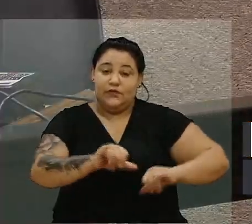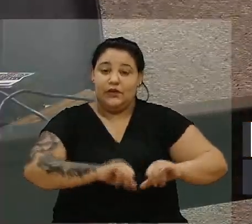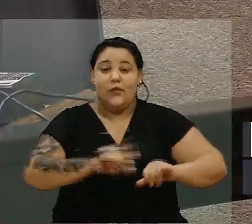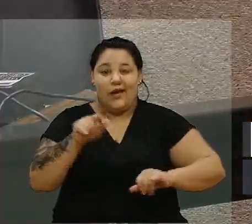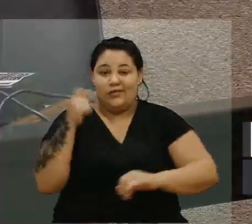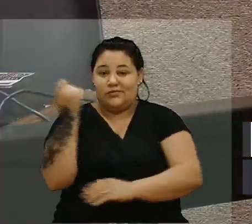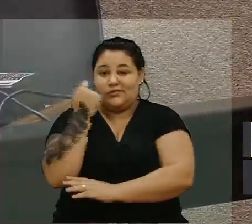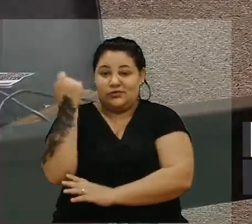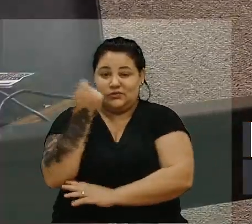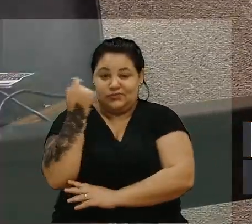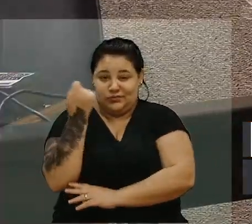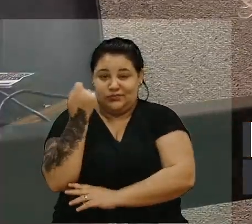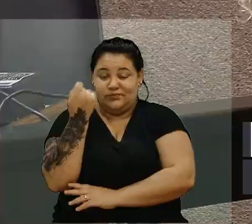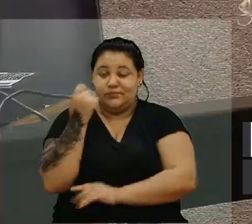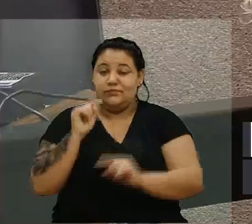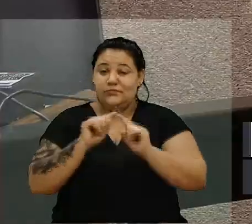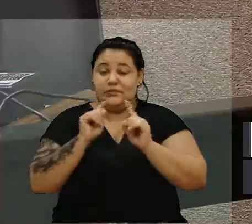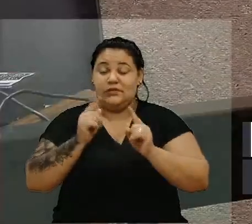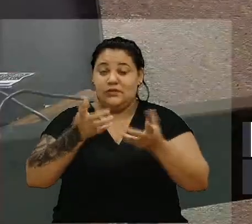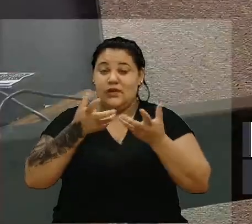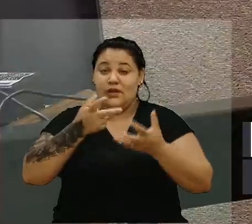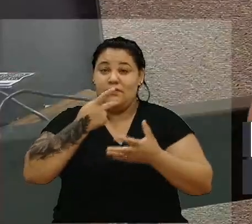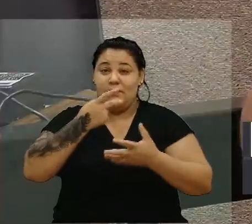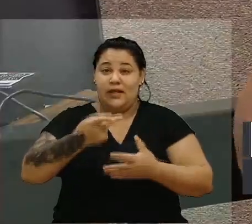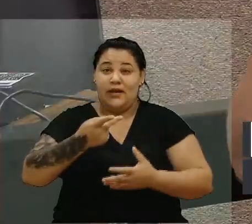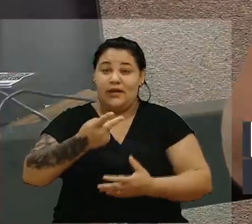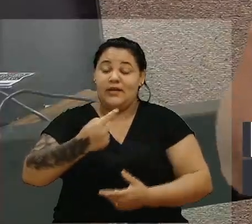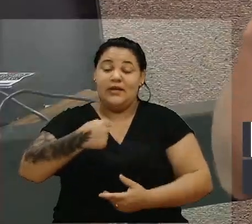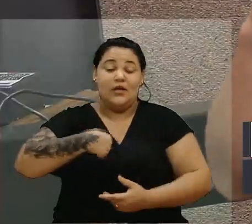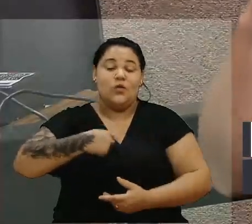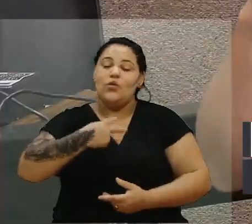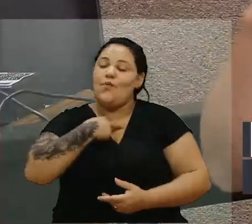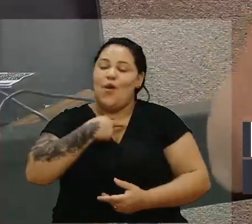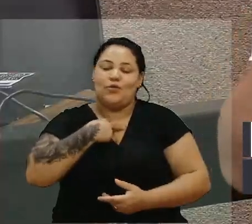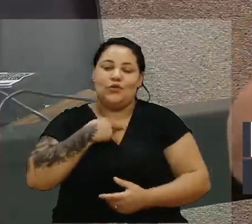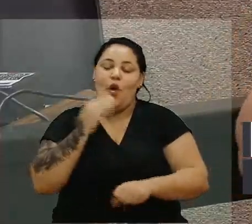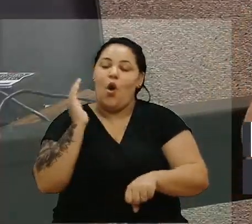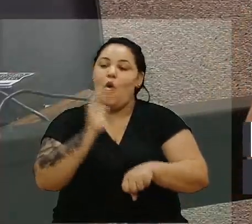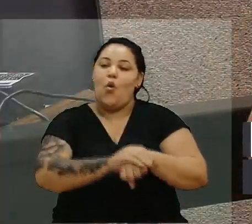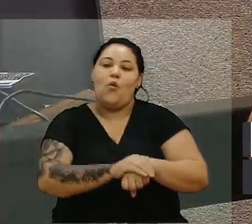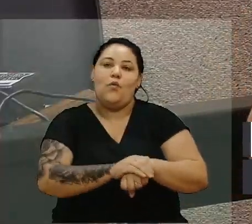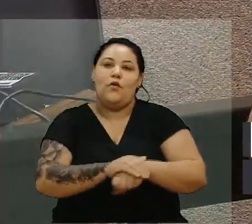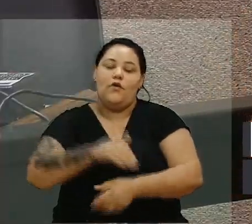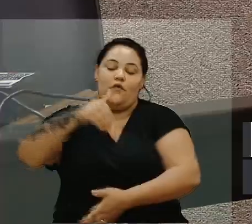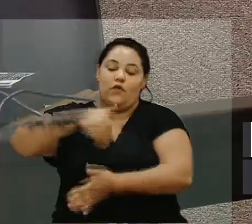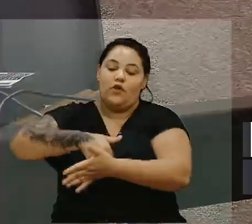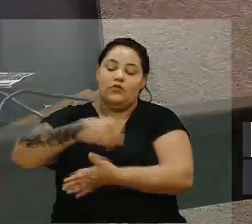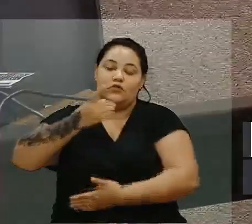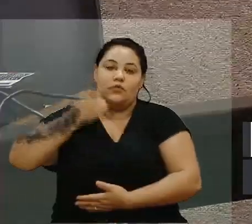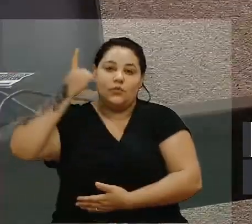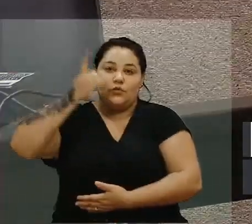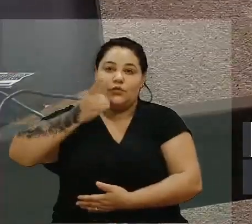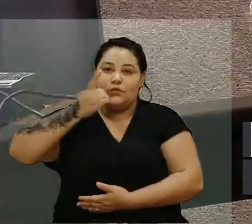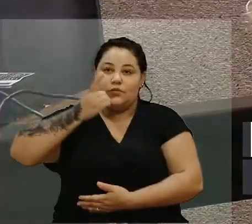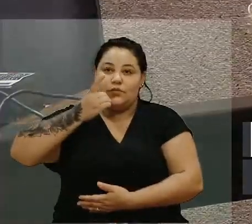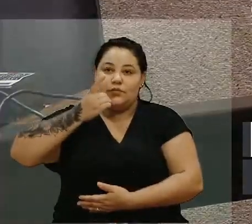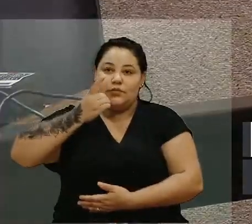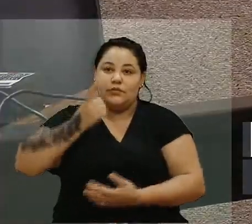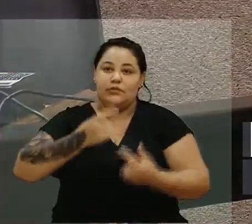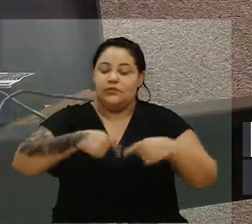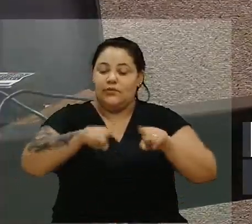Gaúcha. Mas eu quero reafirmar que eu não posso ser responsabilizada por o voto de um deputado, assim como eu não